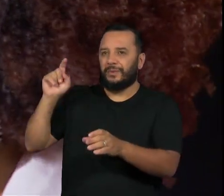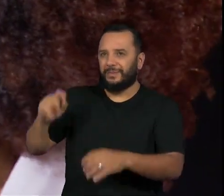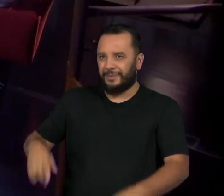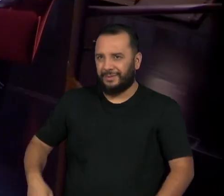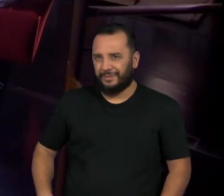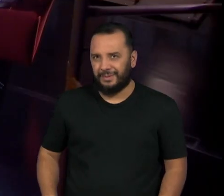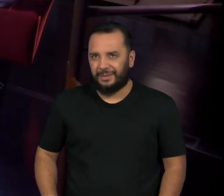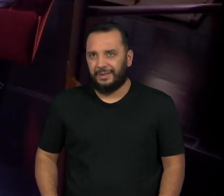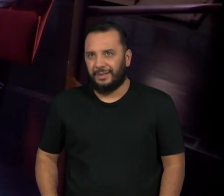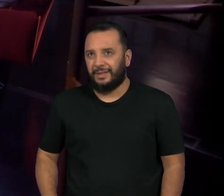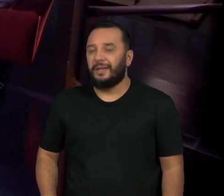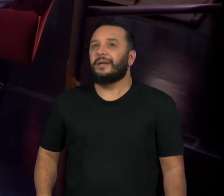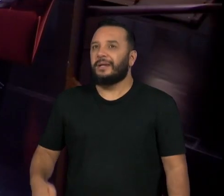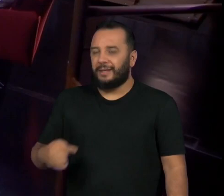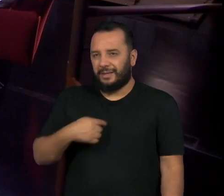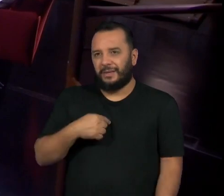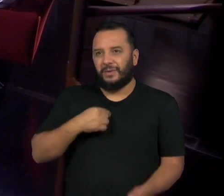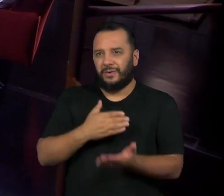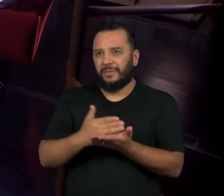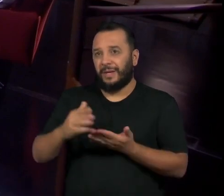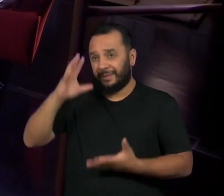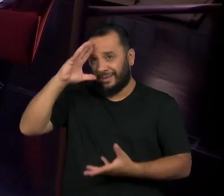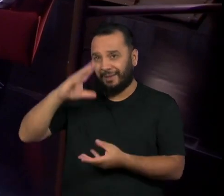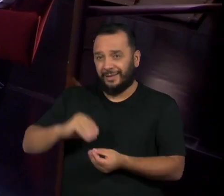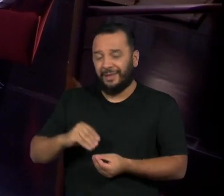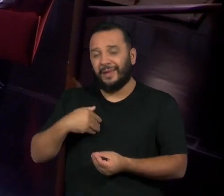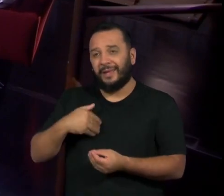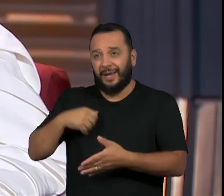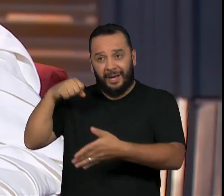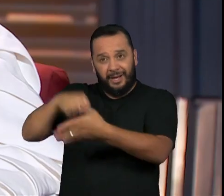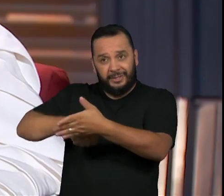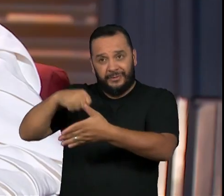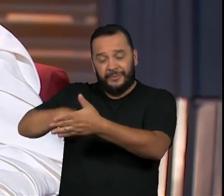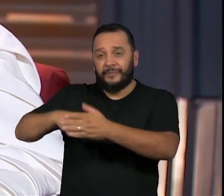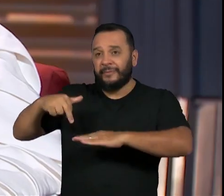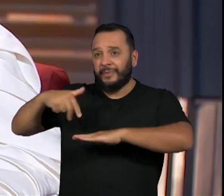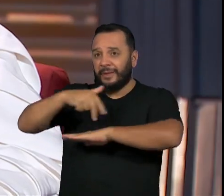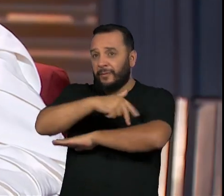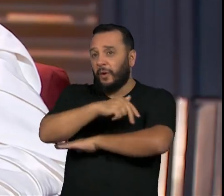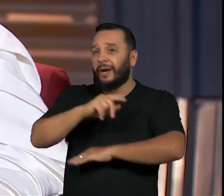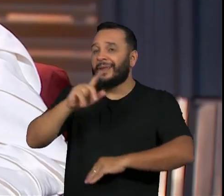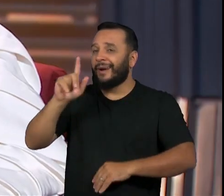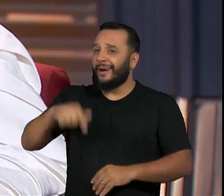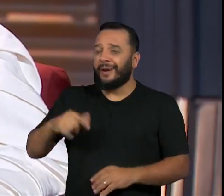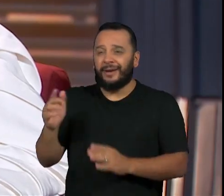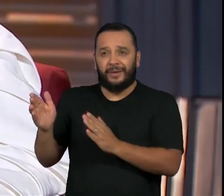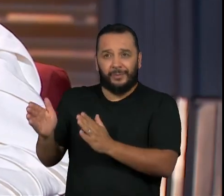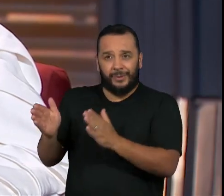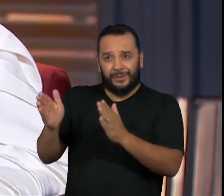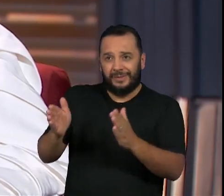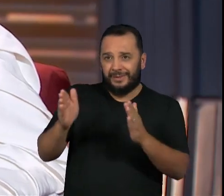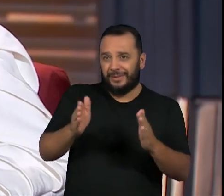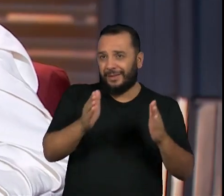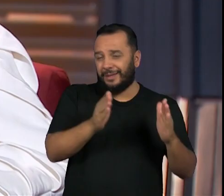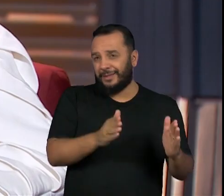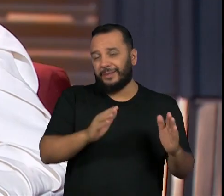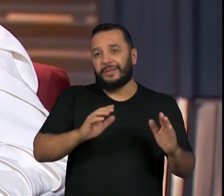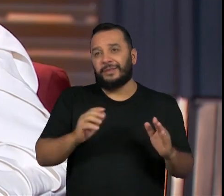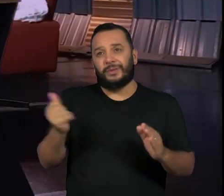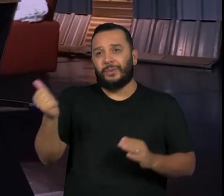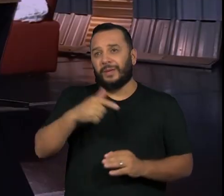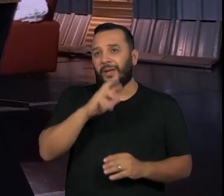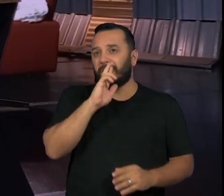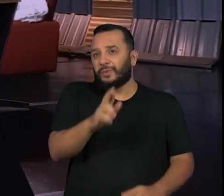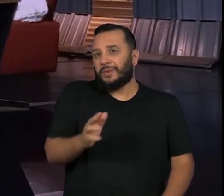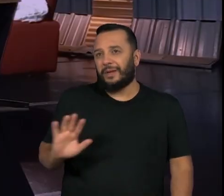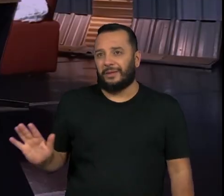eu começo a compreender que ativismo na moda é caracterizado muito mais pelo processo do que pelos resultados aparentes.